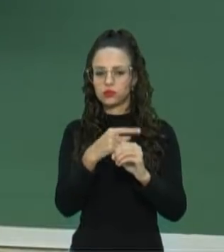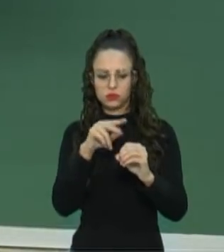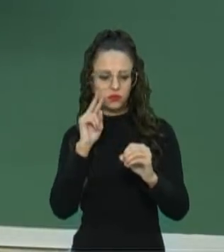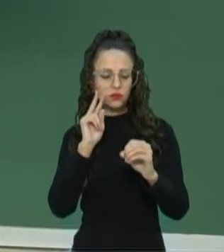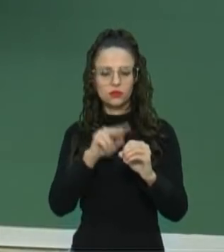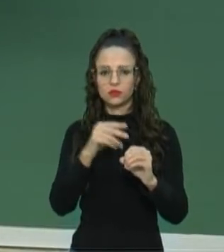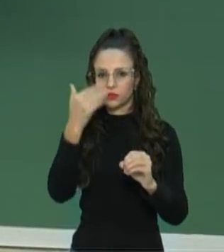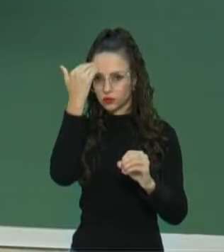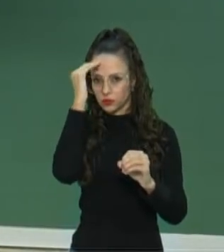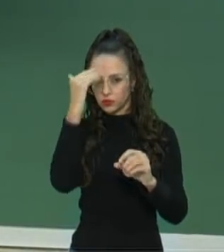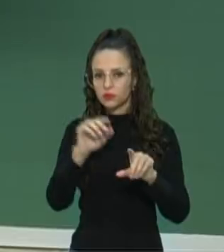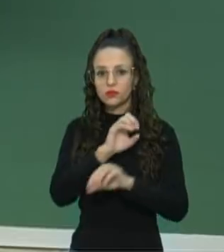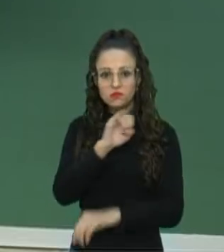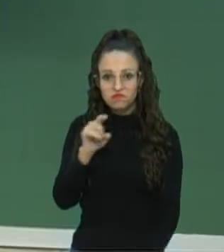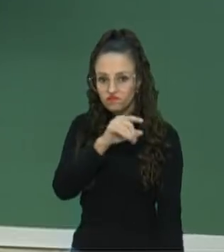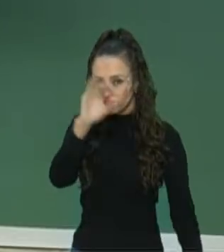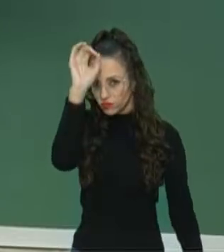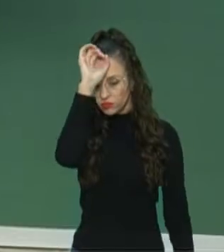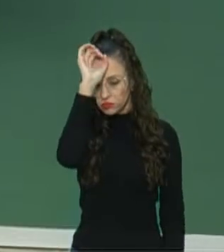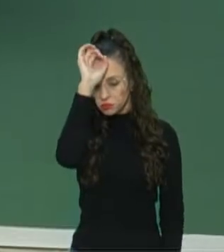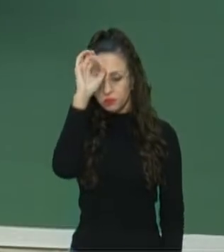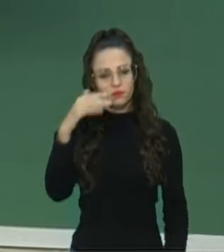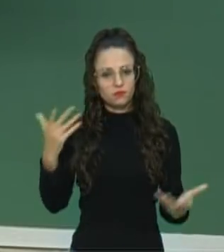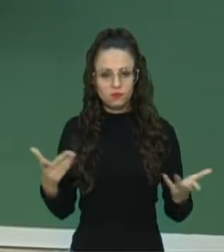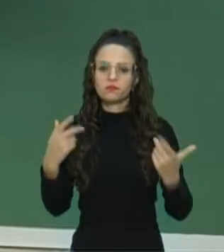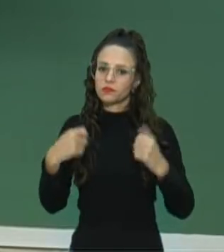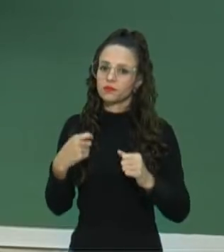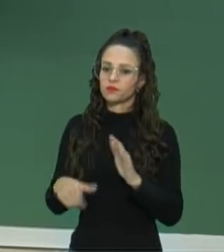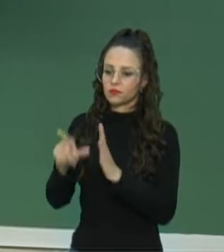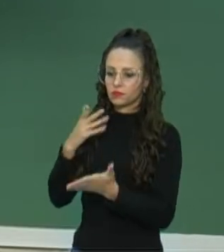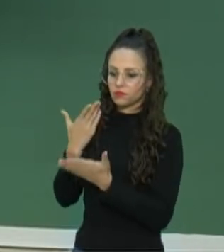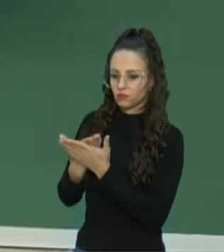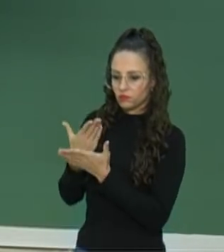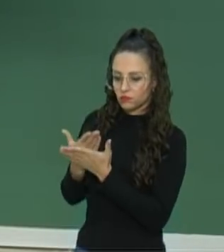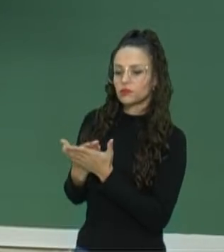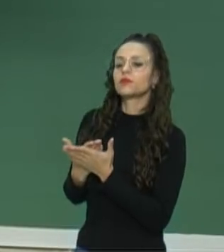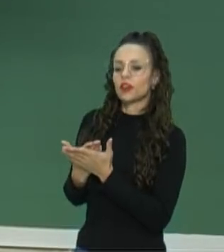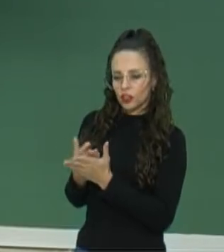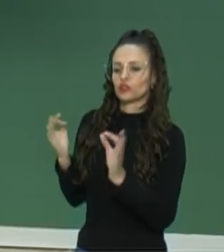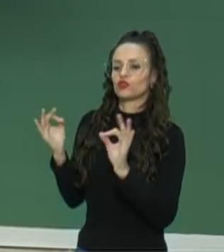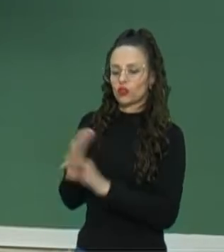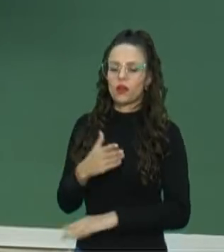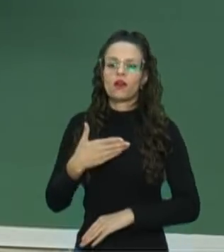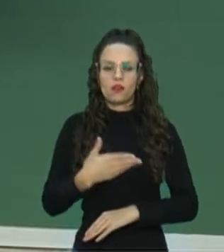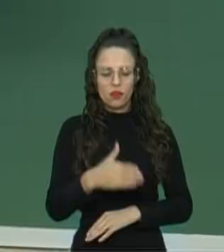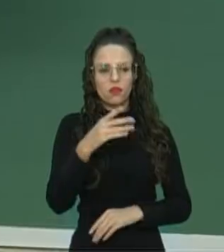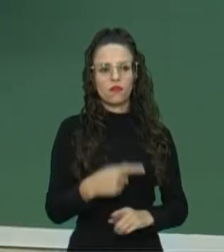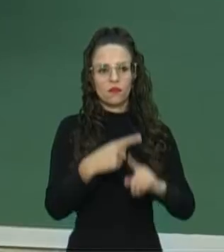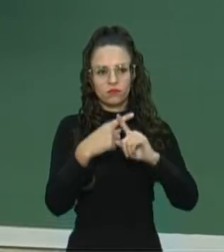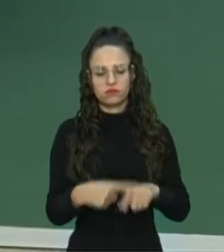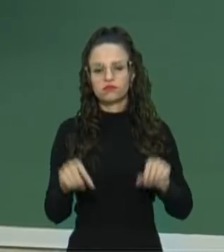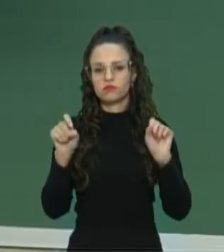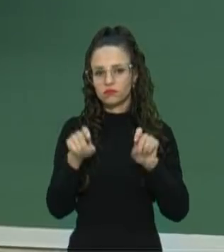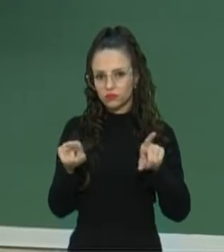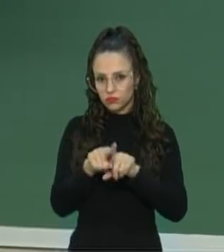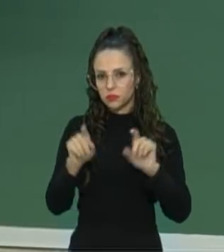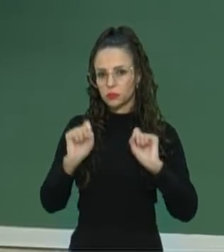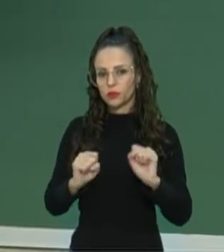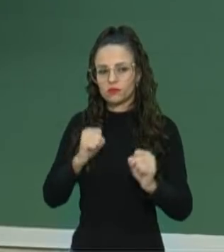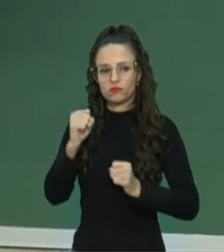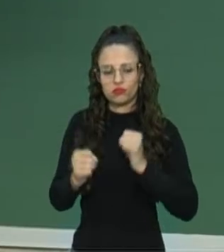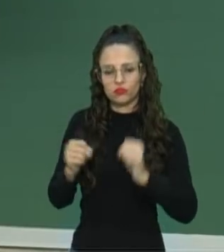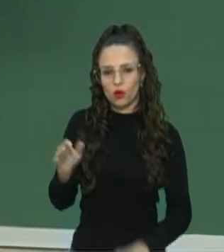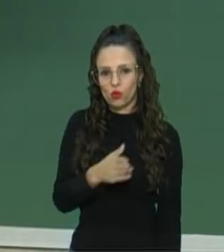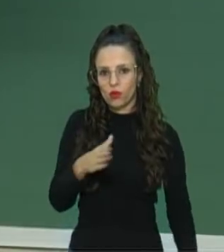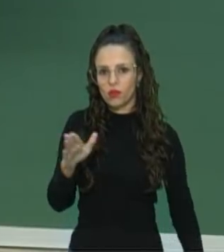você não tiver esses conhecimentos, precisa estar estudando, precisa estar aprimorando para que possa estar realizando as atividades de corrida de orientação. Né? Então, como